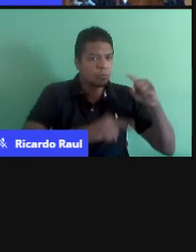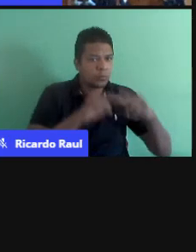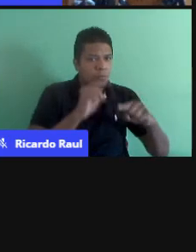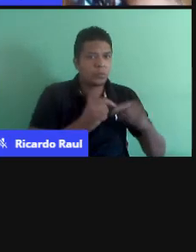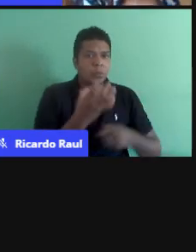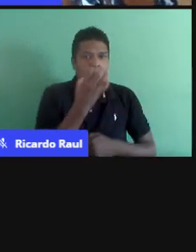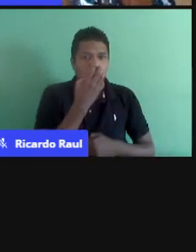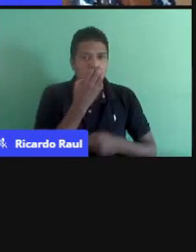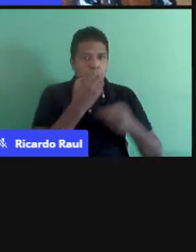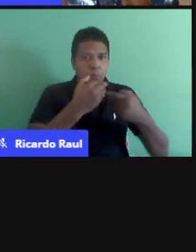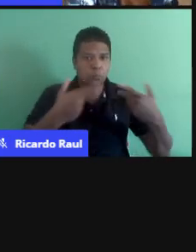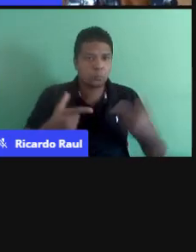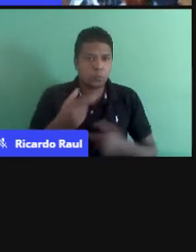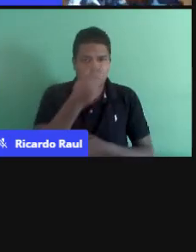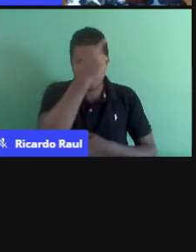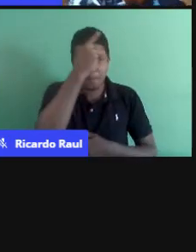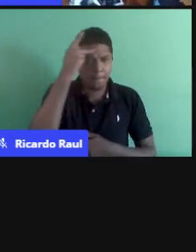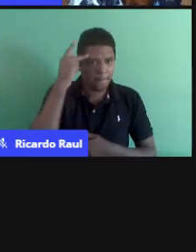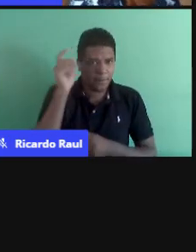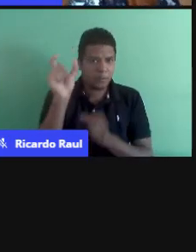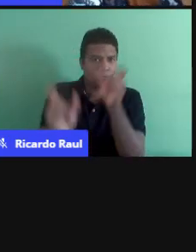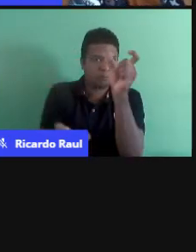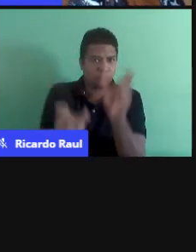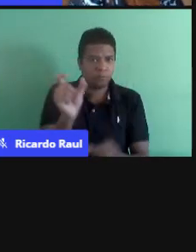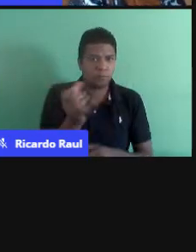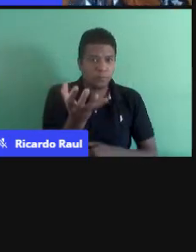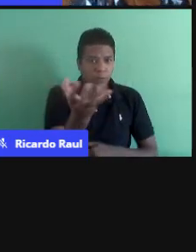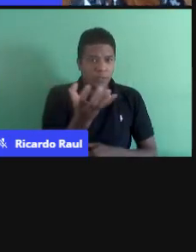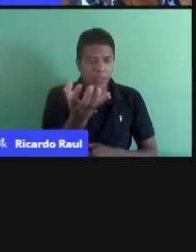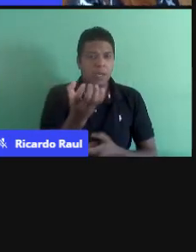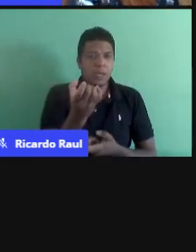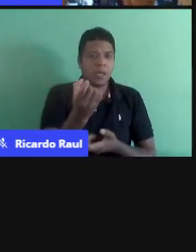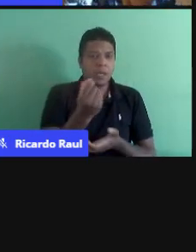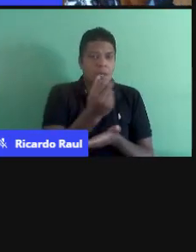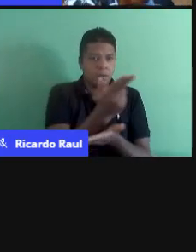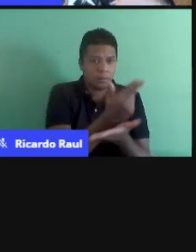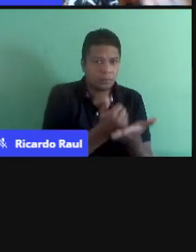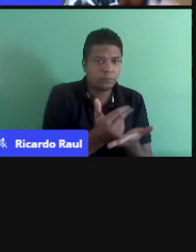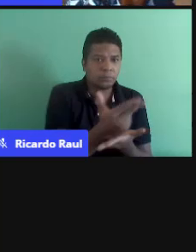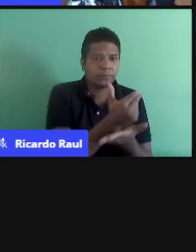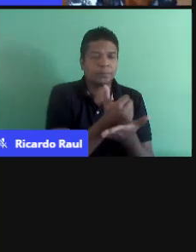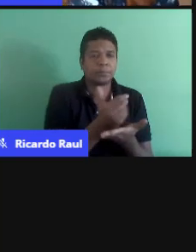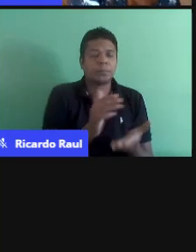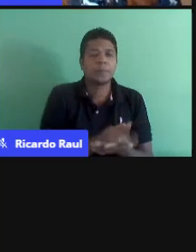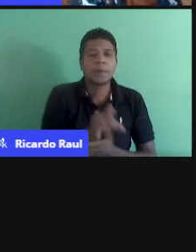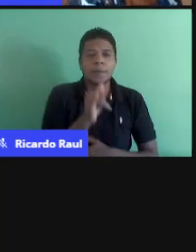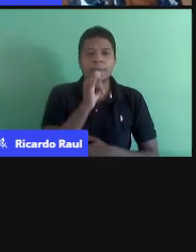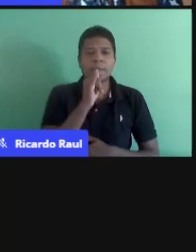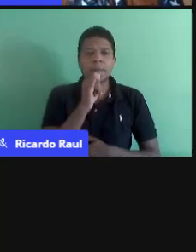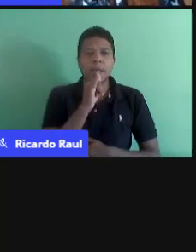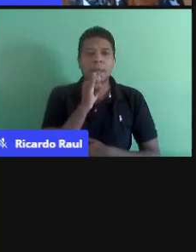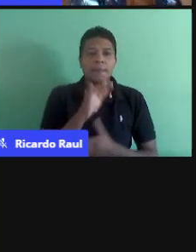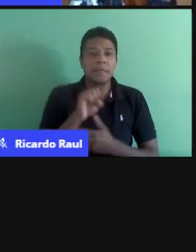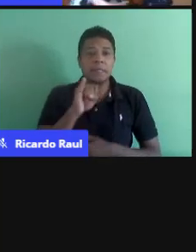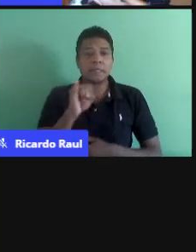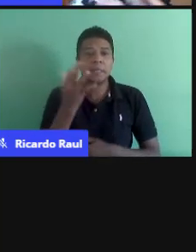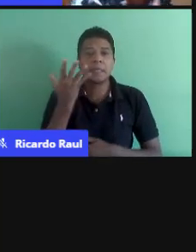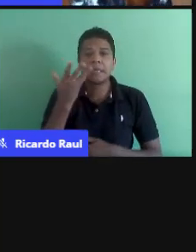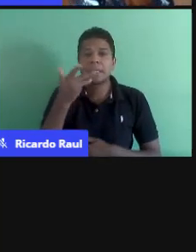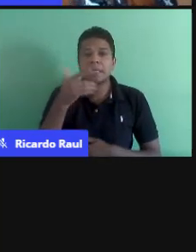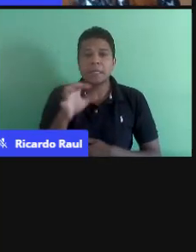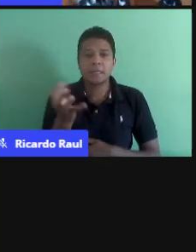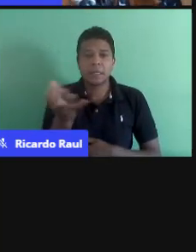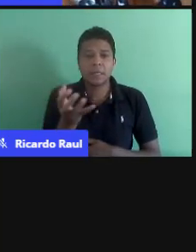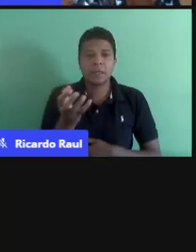animal, pessoa, o que for que ela esteja querendo desenhar, né? Então, por exemplo, se a criança quer desenhar